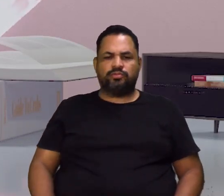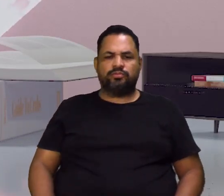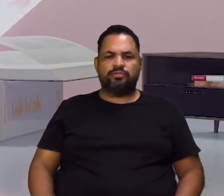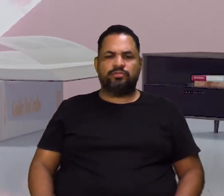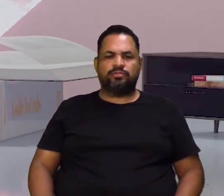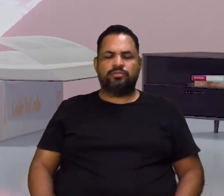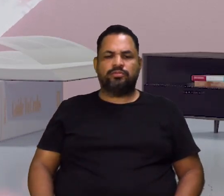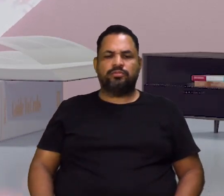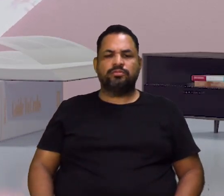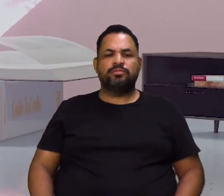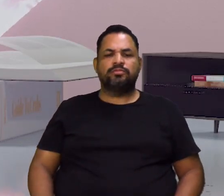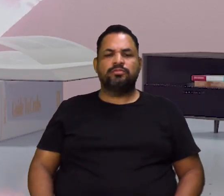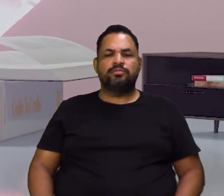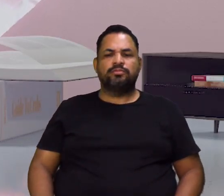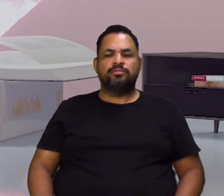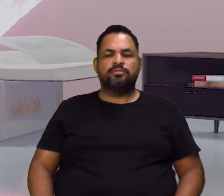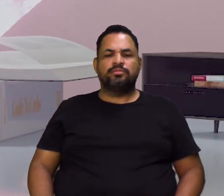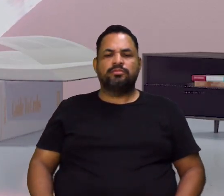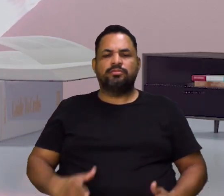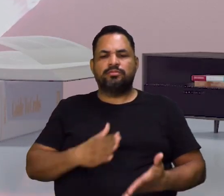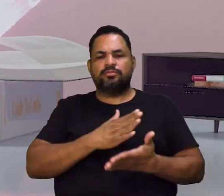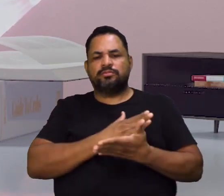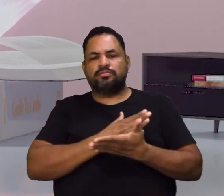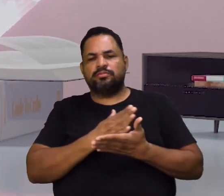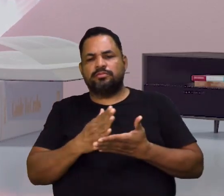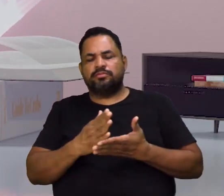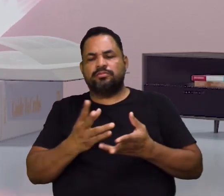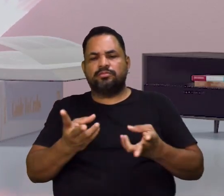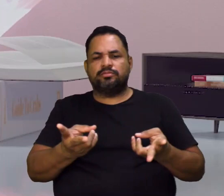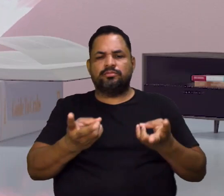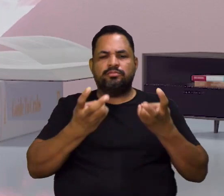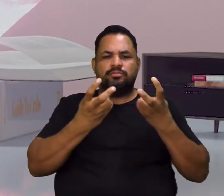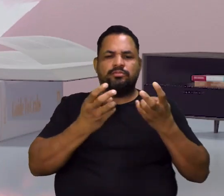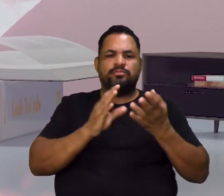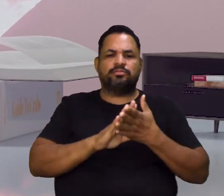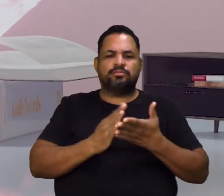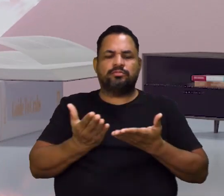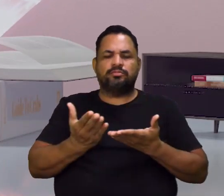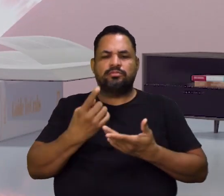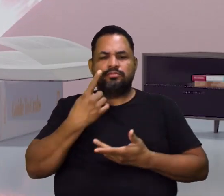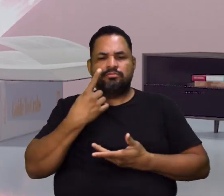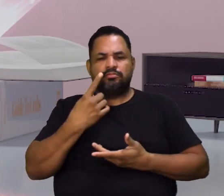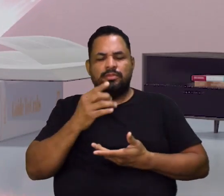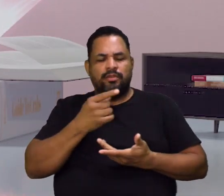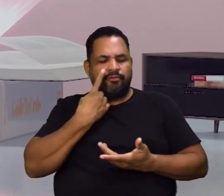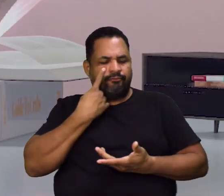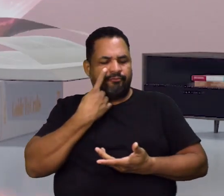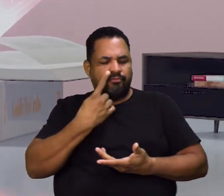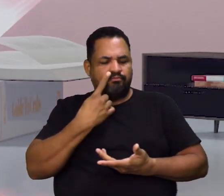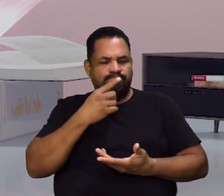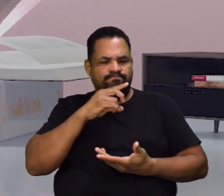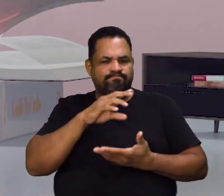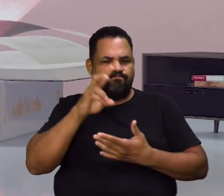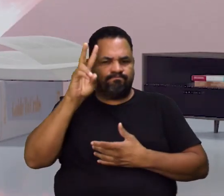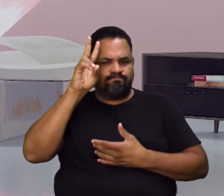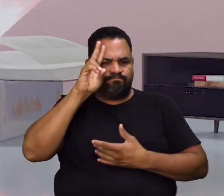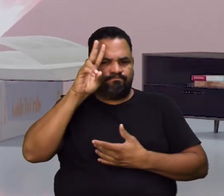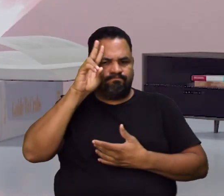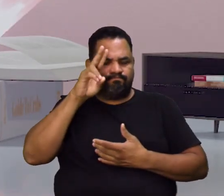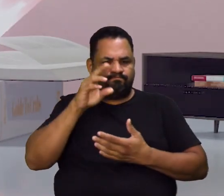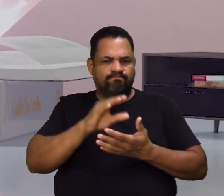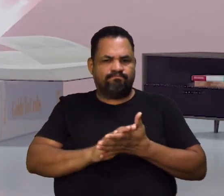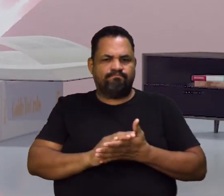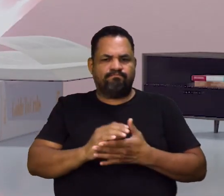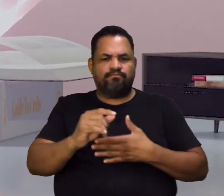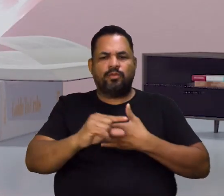realismo Então você vai comer essa perceber Aí você pega uma história vamos supor